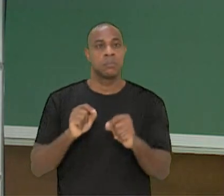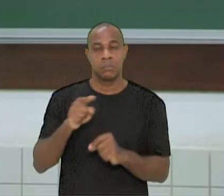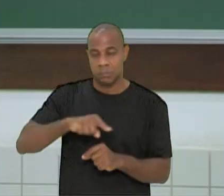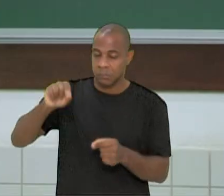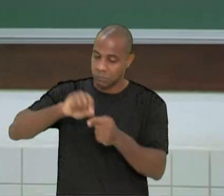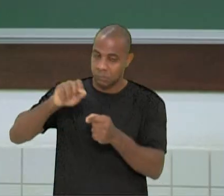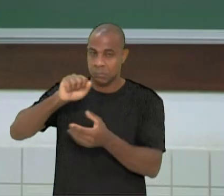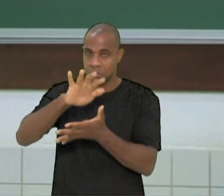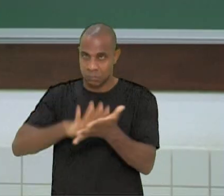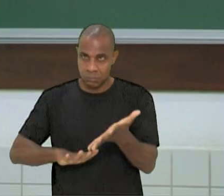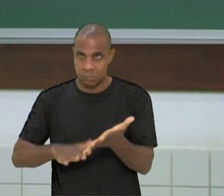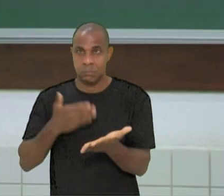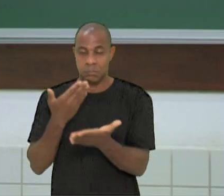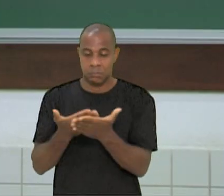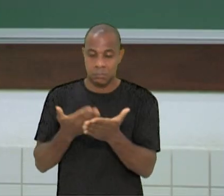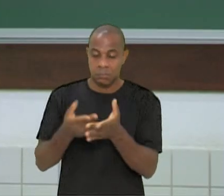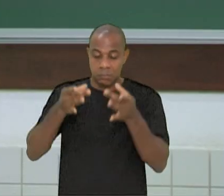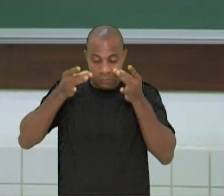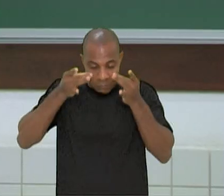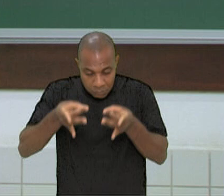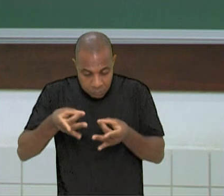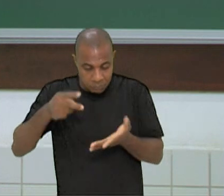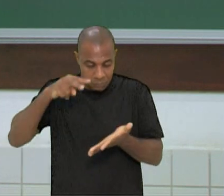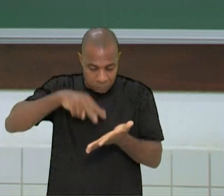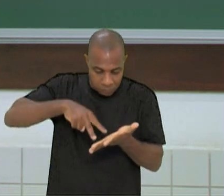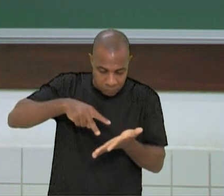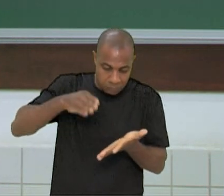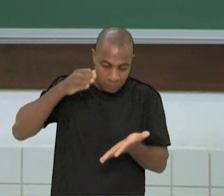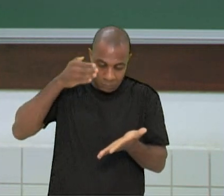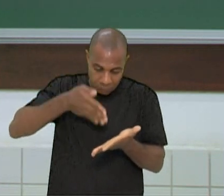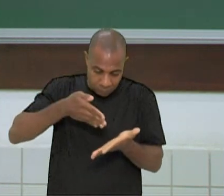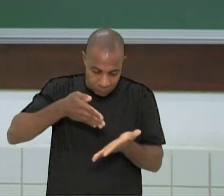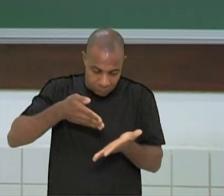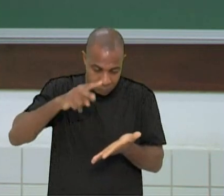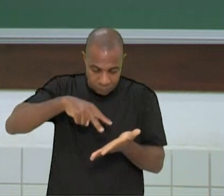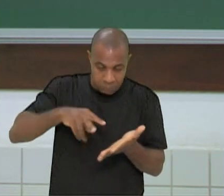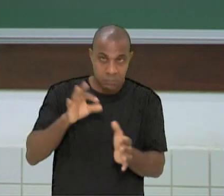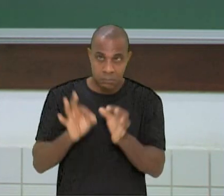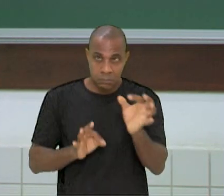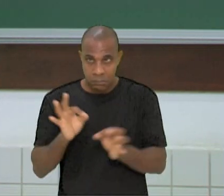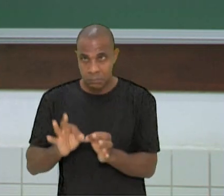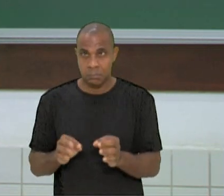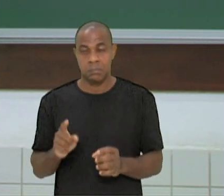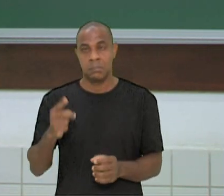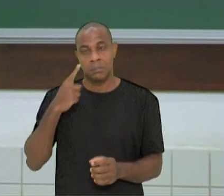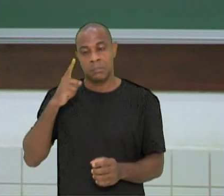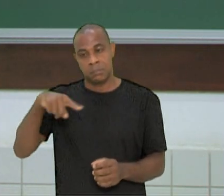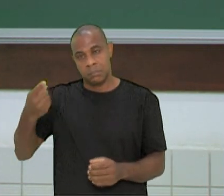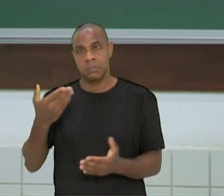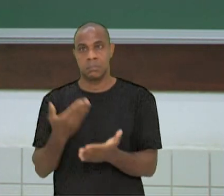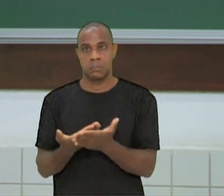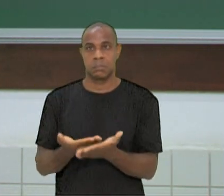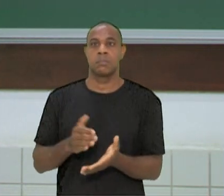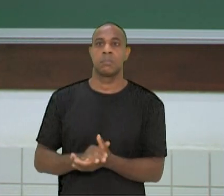faça os exercícios, que você estude com bastante atenção, deixa tudo em ordem e a gente se vê na próxima aula. Até lá!